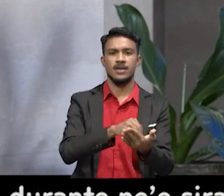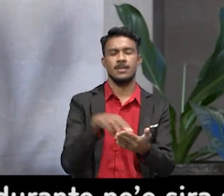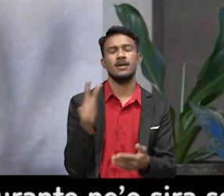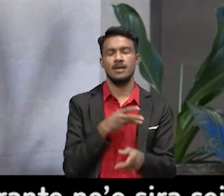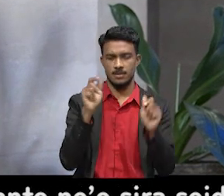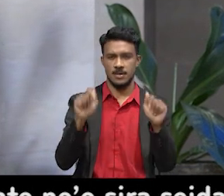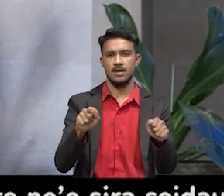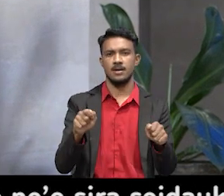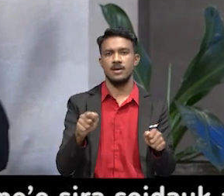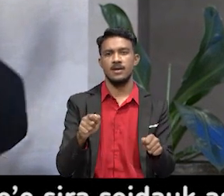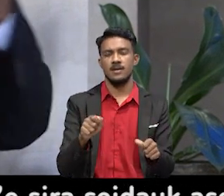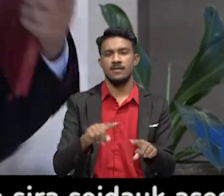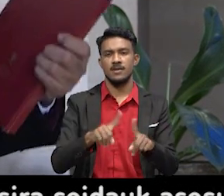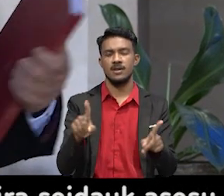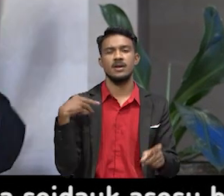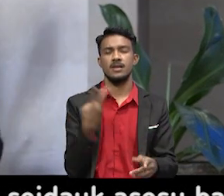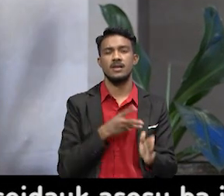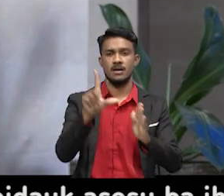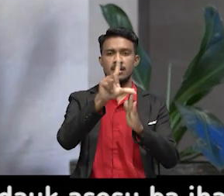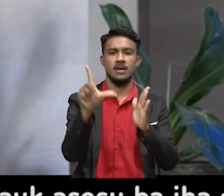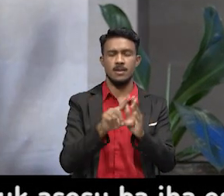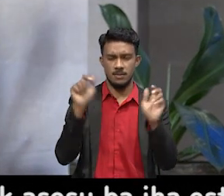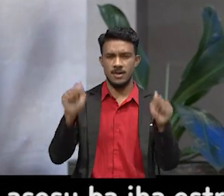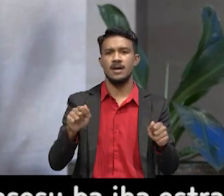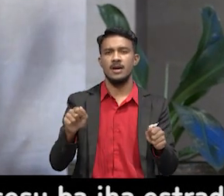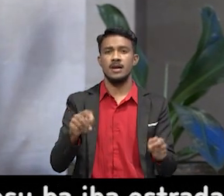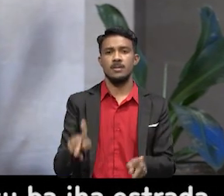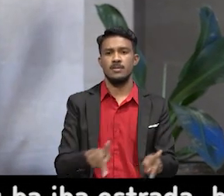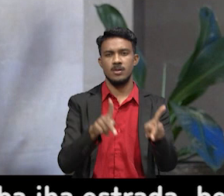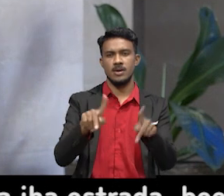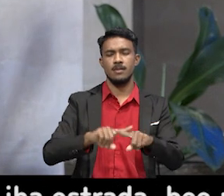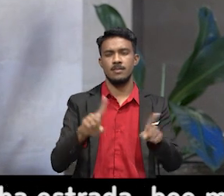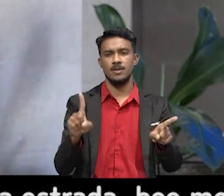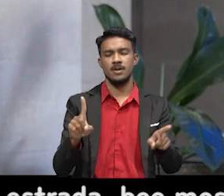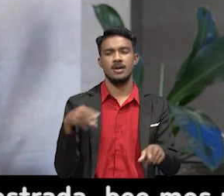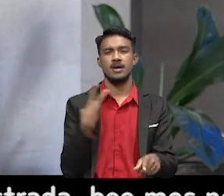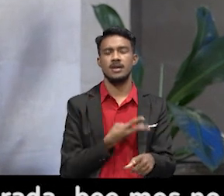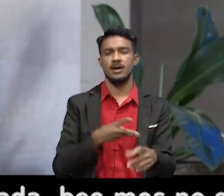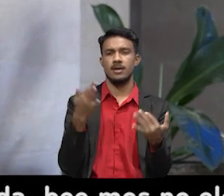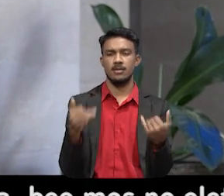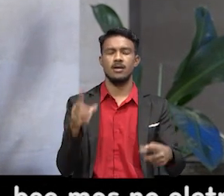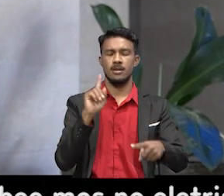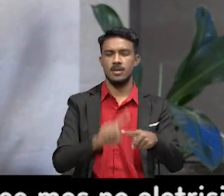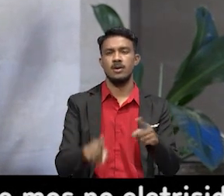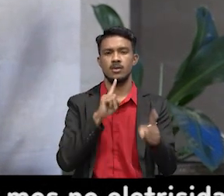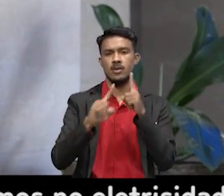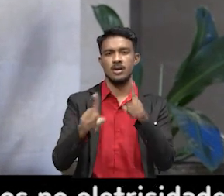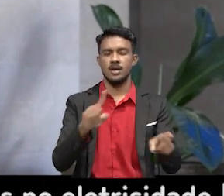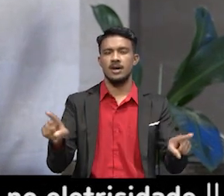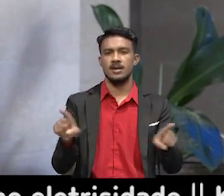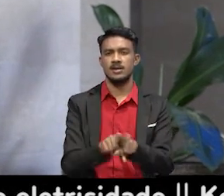investigo ton, quando ita lei permite ca ita bele una pubblica, ita bele pubblica. A stesso momento ne ita la bele culia. Ta ma cari che sempre ia la